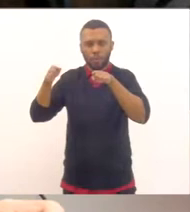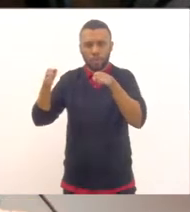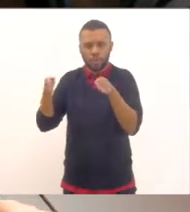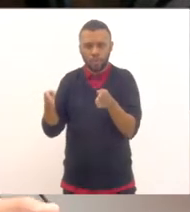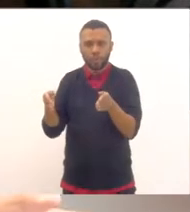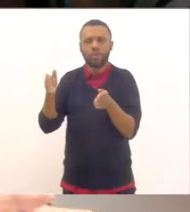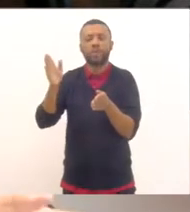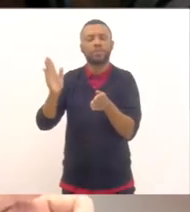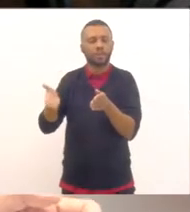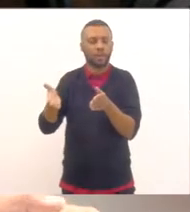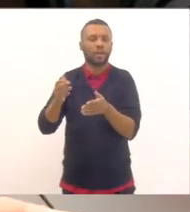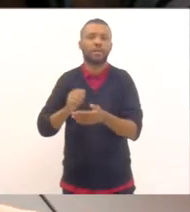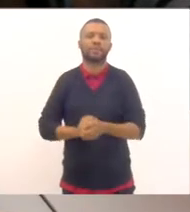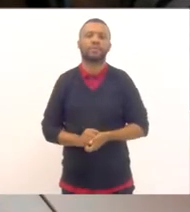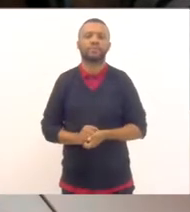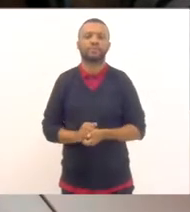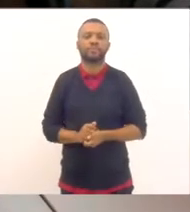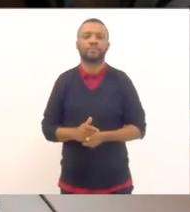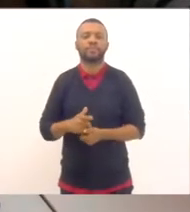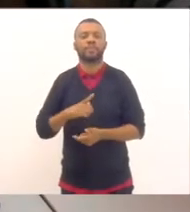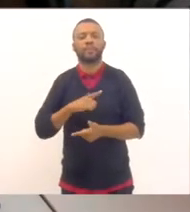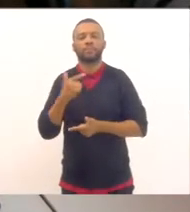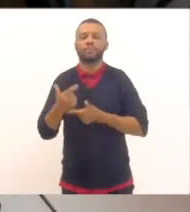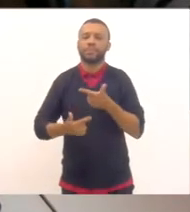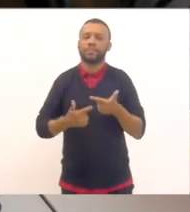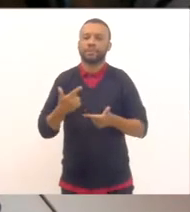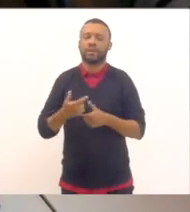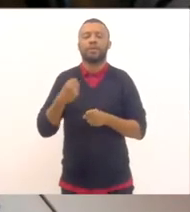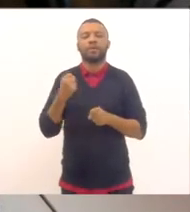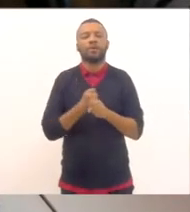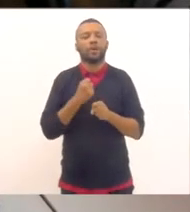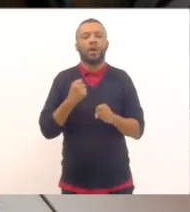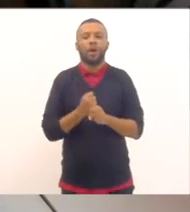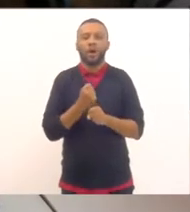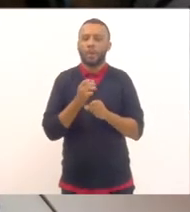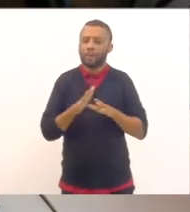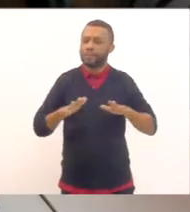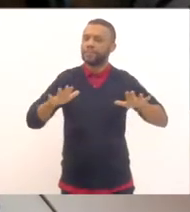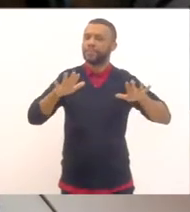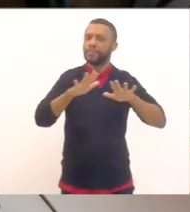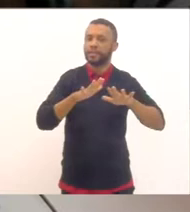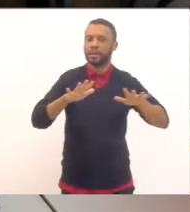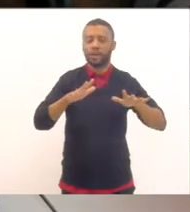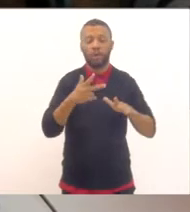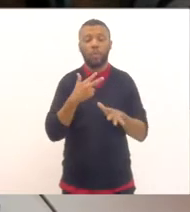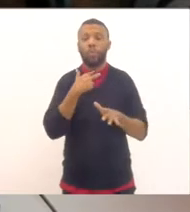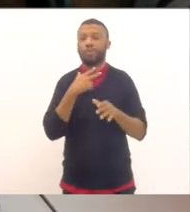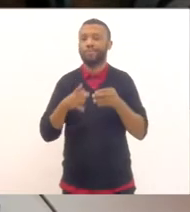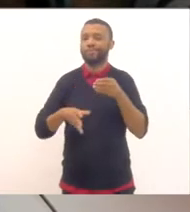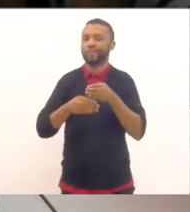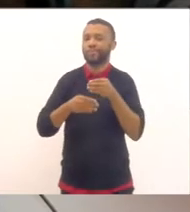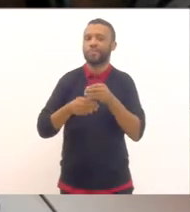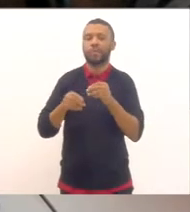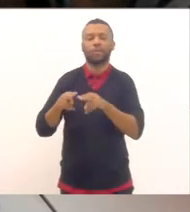então a gente tem outras atividades de obras civis a gente só não podem incrementar mais em função dos recursos que são limitados